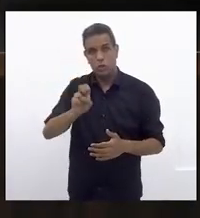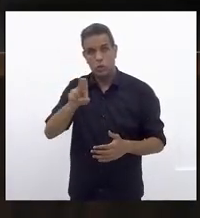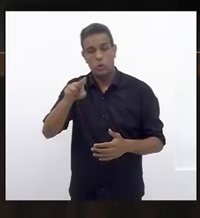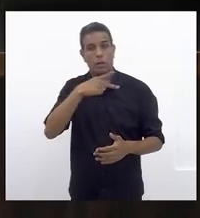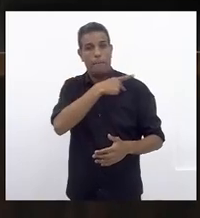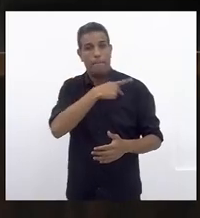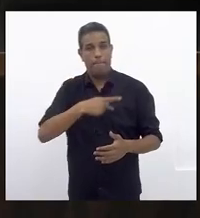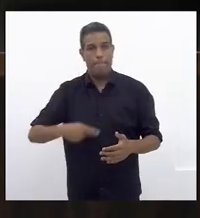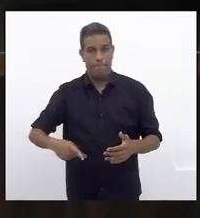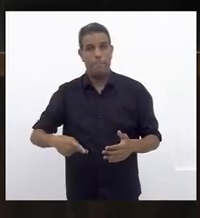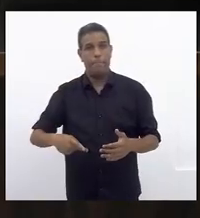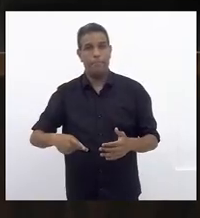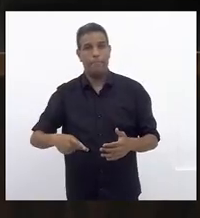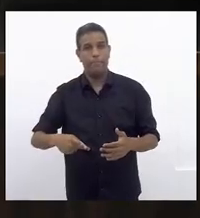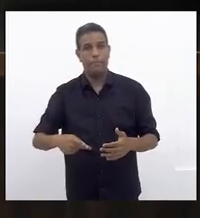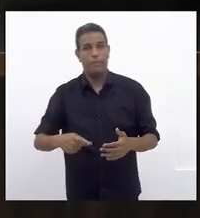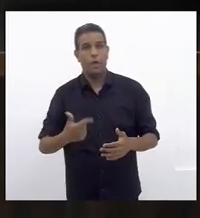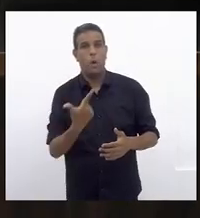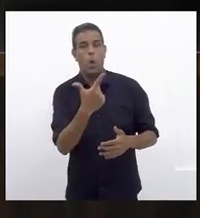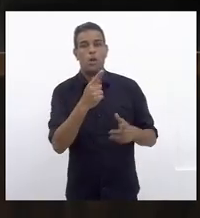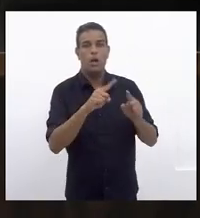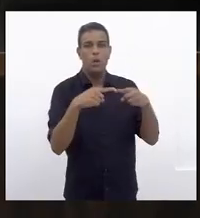vou... Tem gente me aguardando.